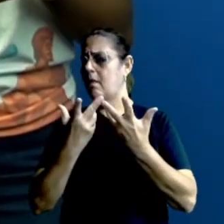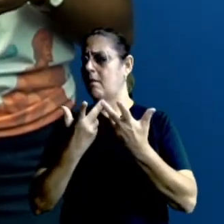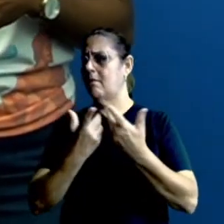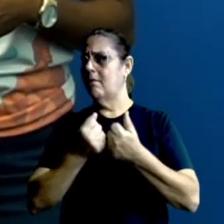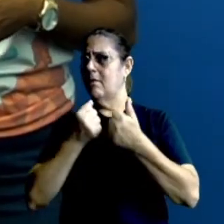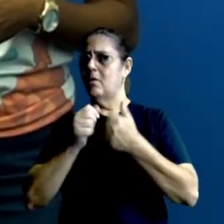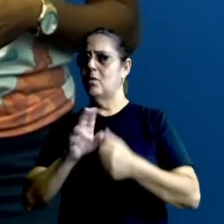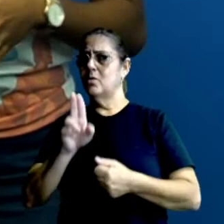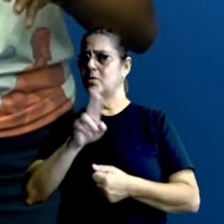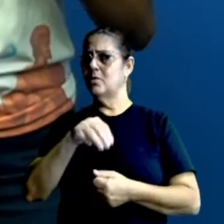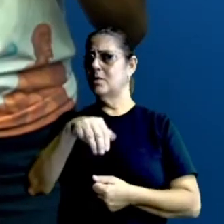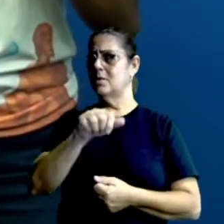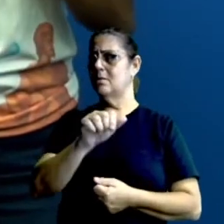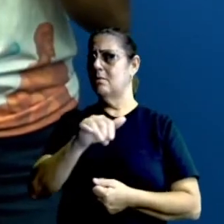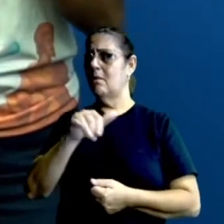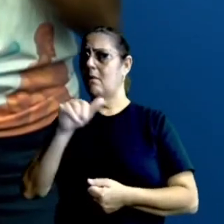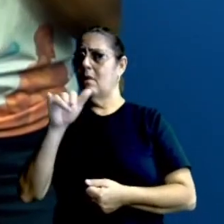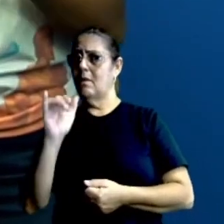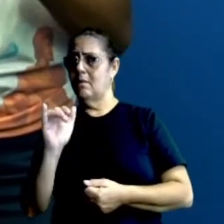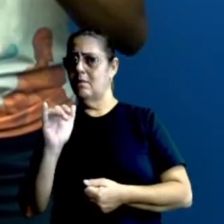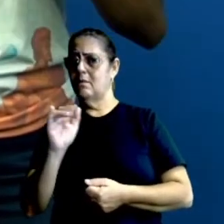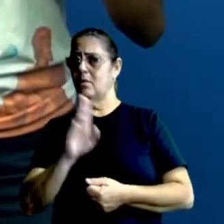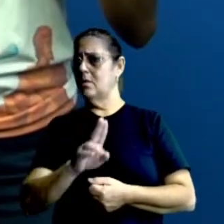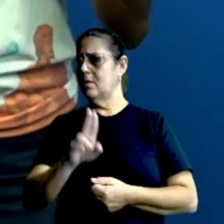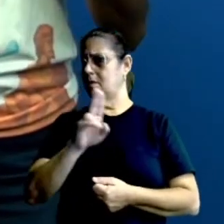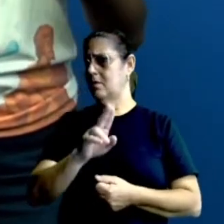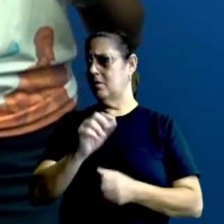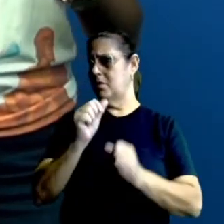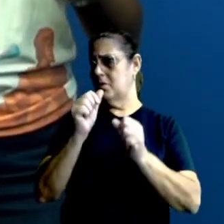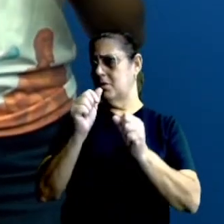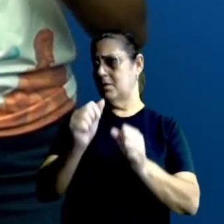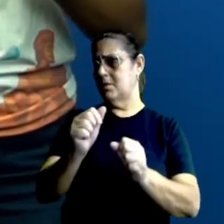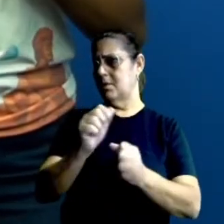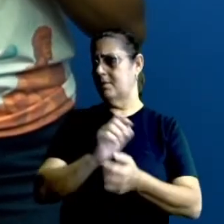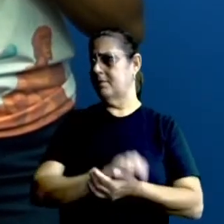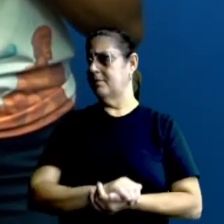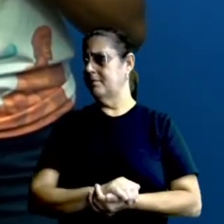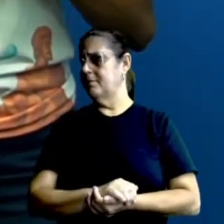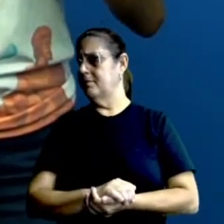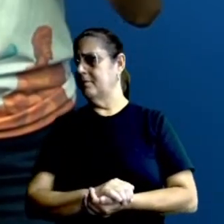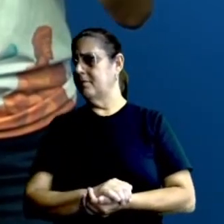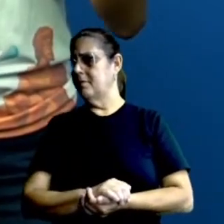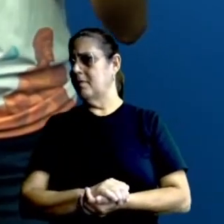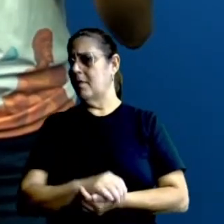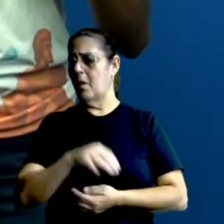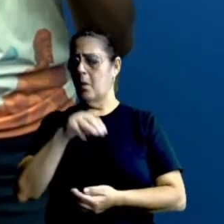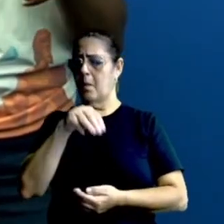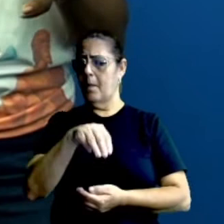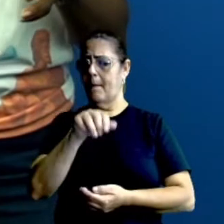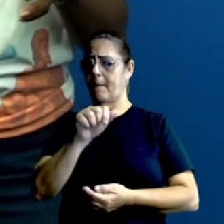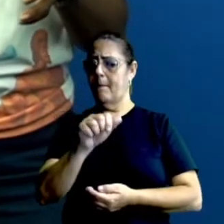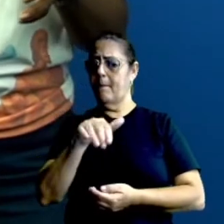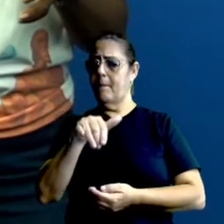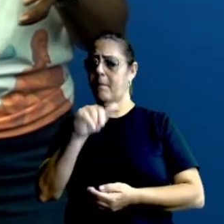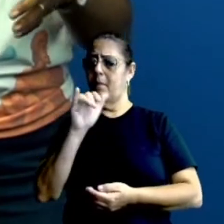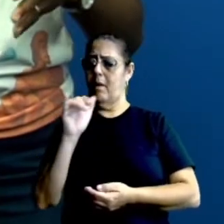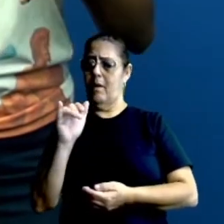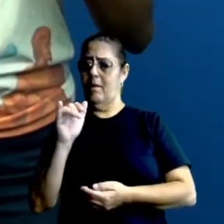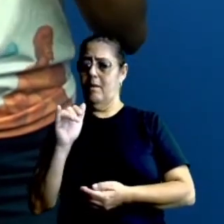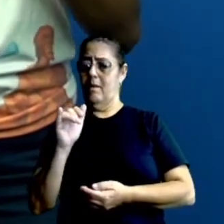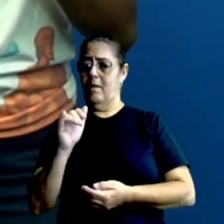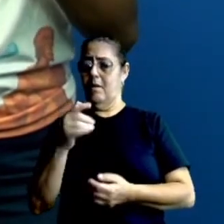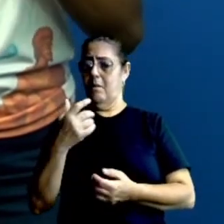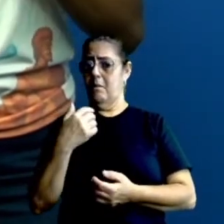esse uso aí do Meio podemos utilizar o quem que veremos a seguir mas o meio ele indica uma formalidade